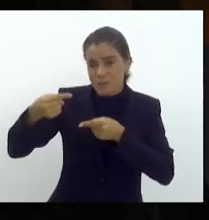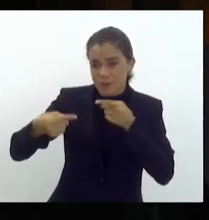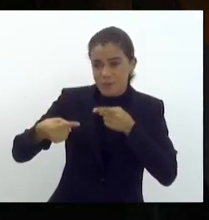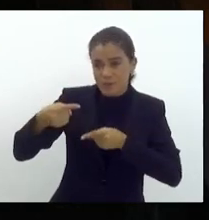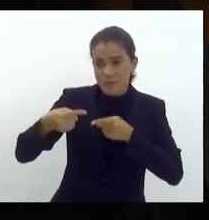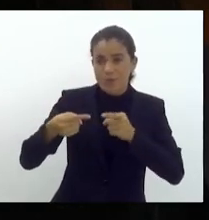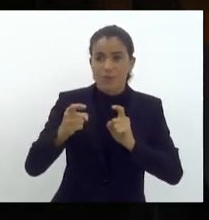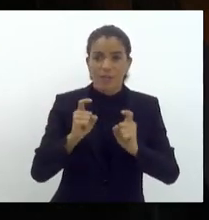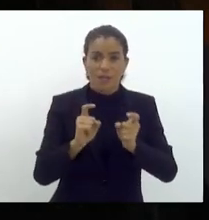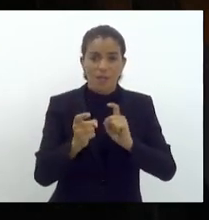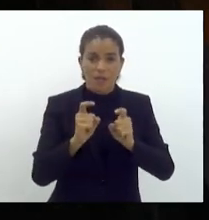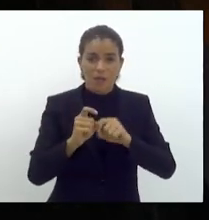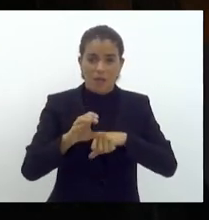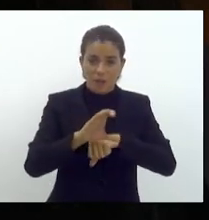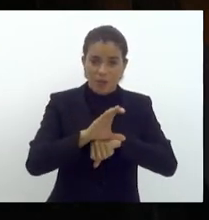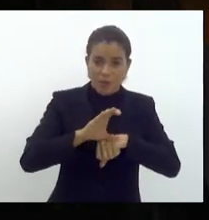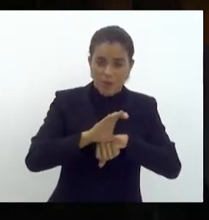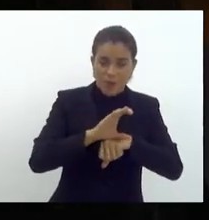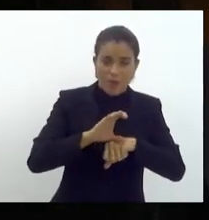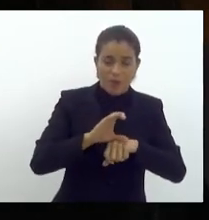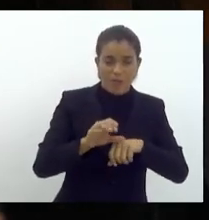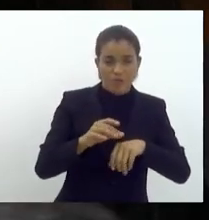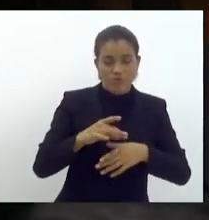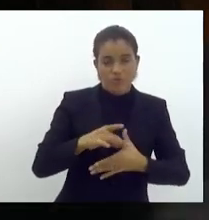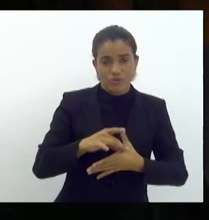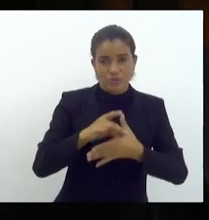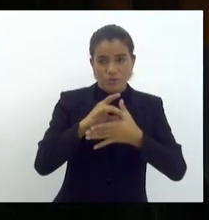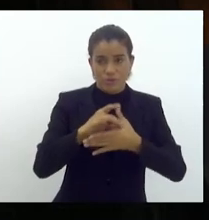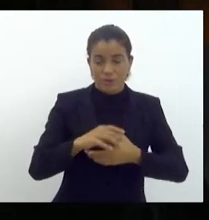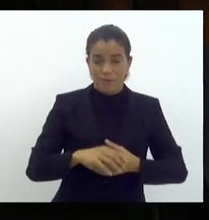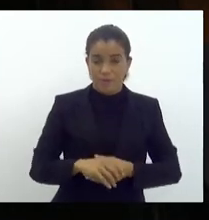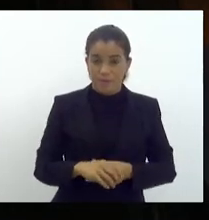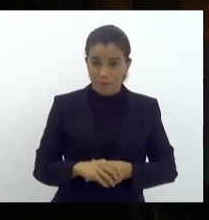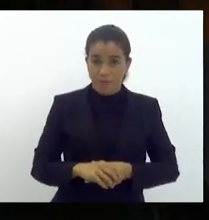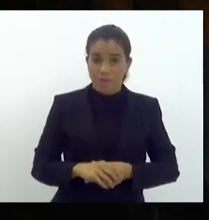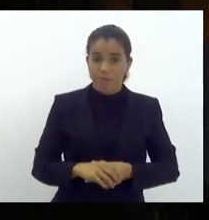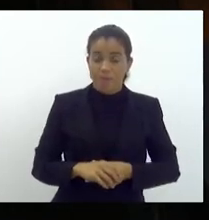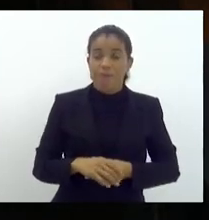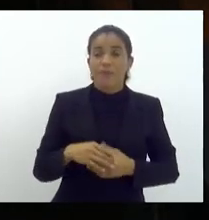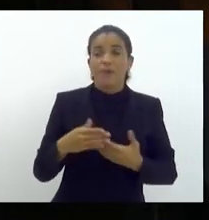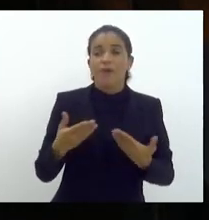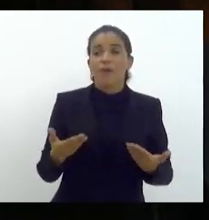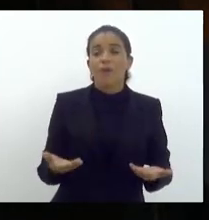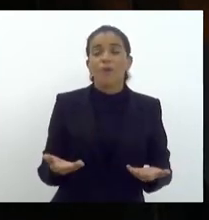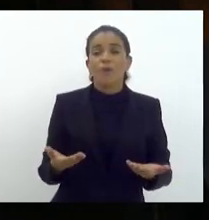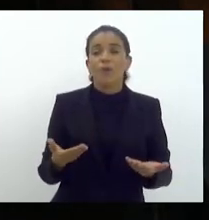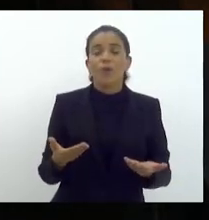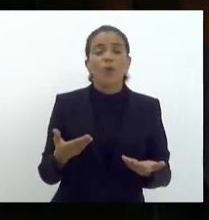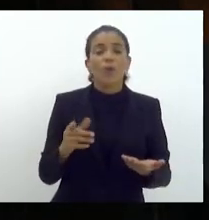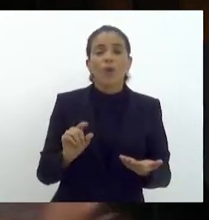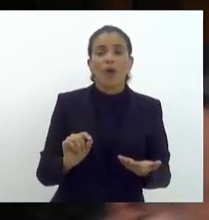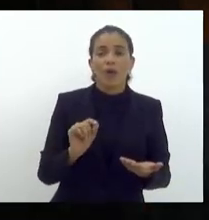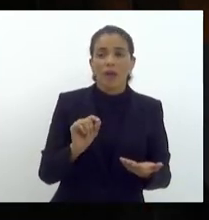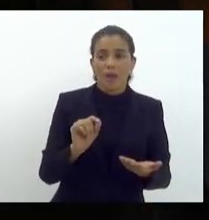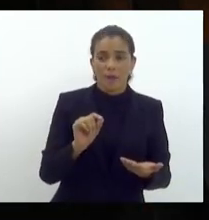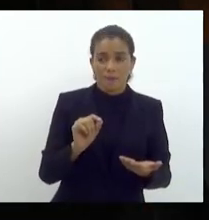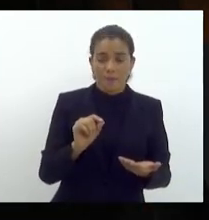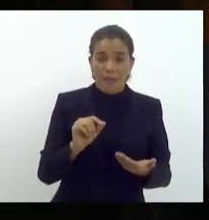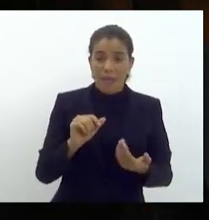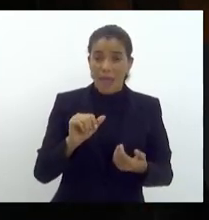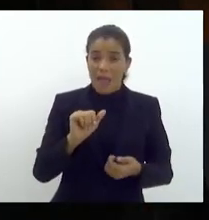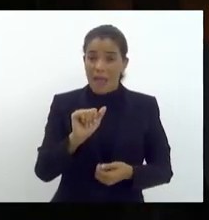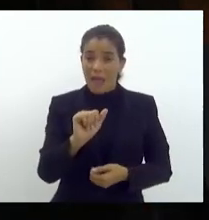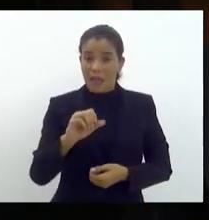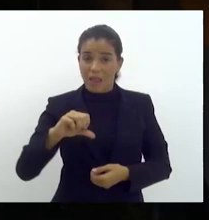na reunião do colégio de líderes que a fruição qual é o aditivo aditivo A9